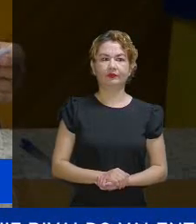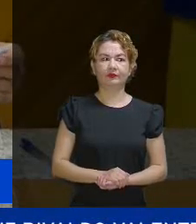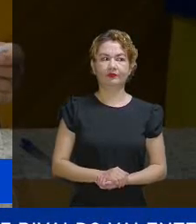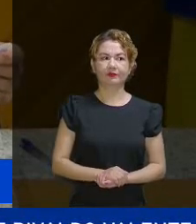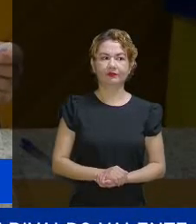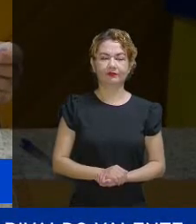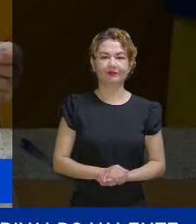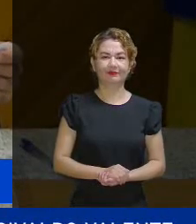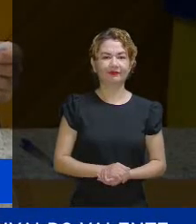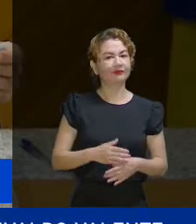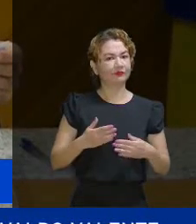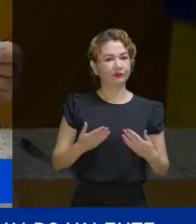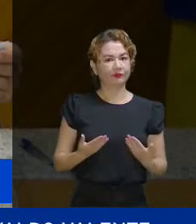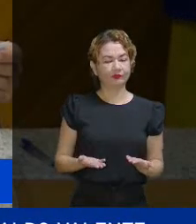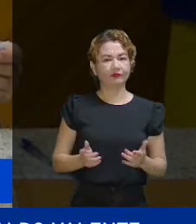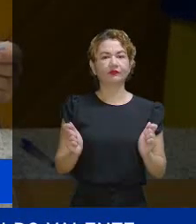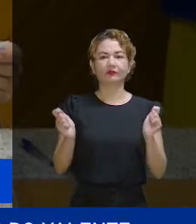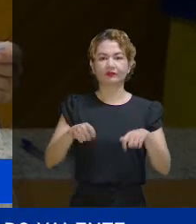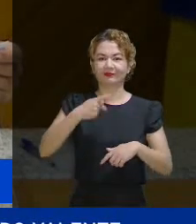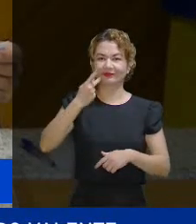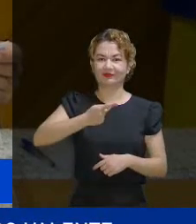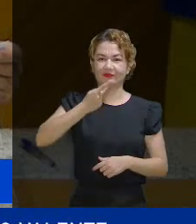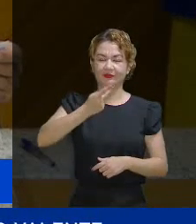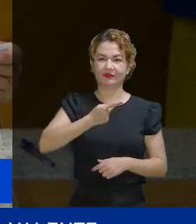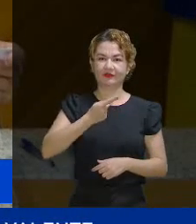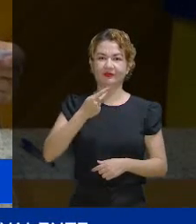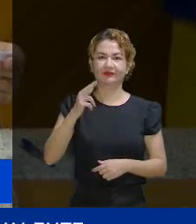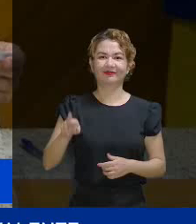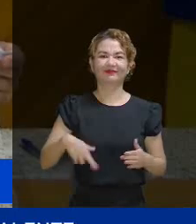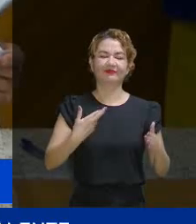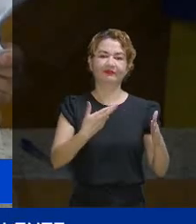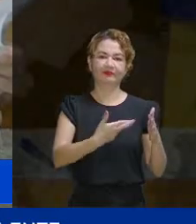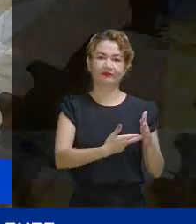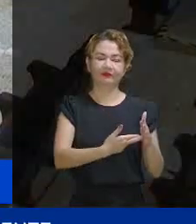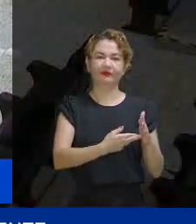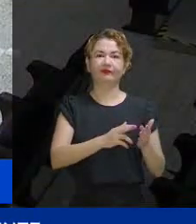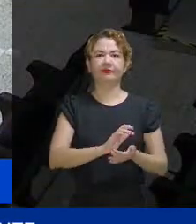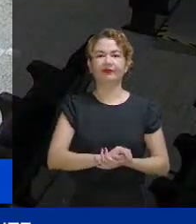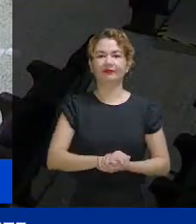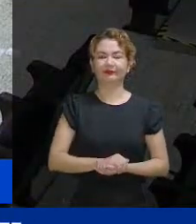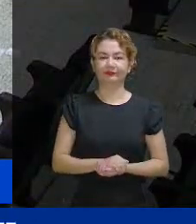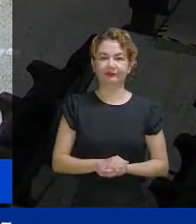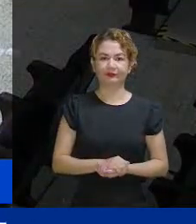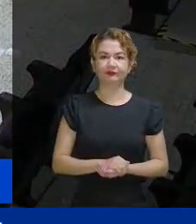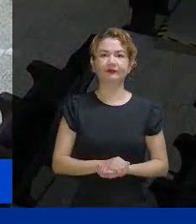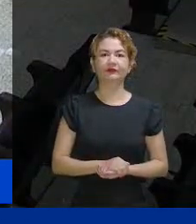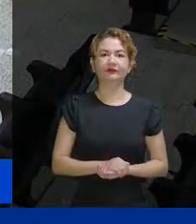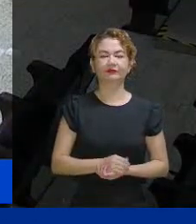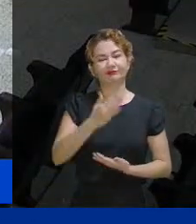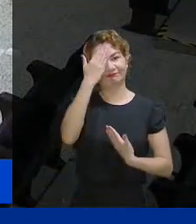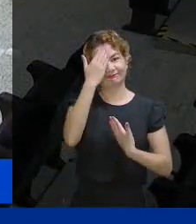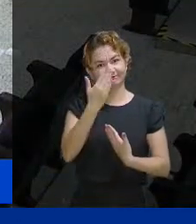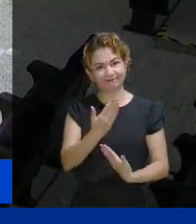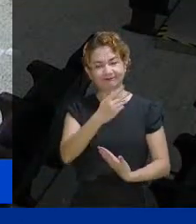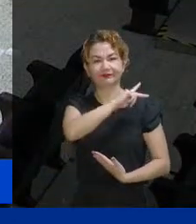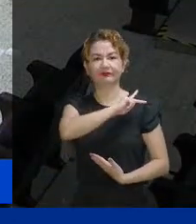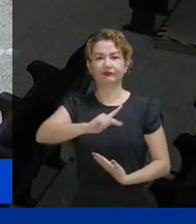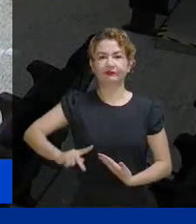Souza. Então, está com a palavra o relator. Imagem ampla do plenário.